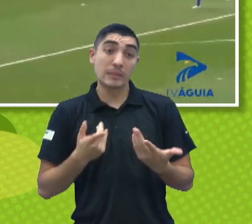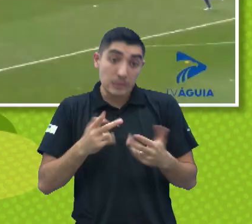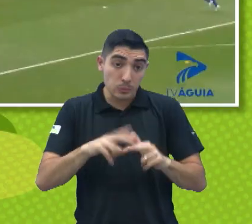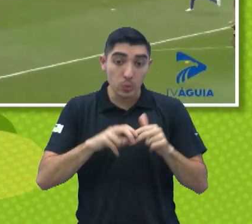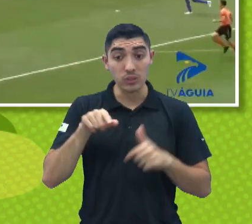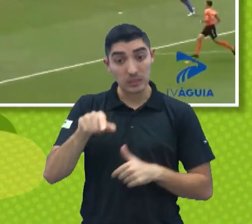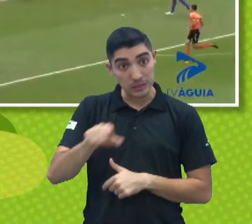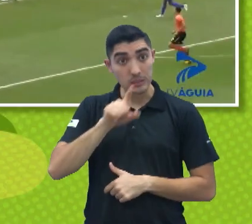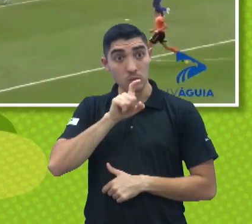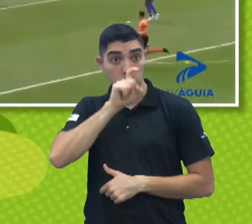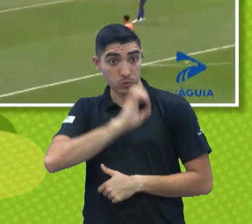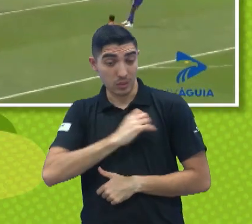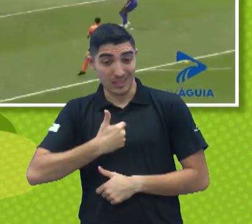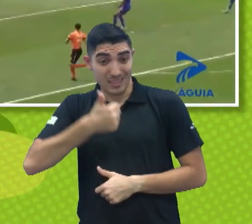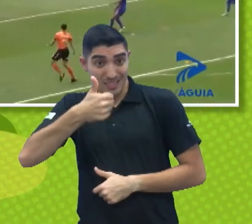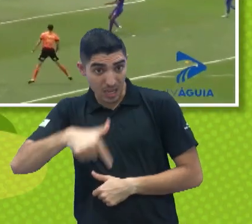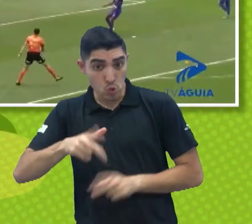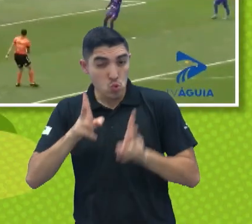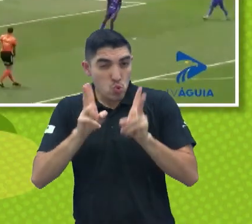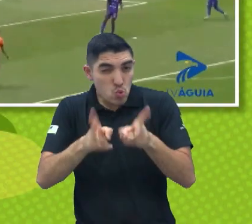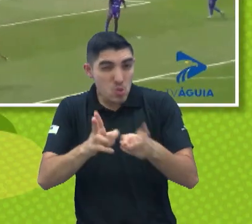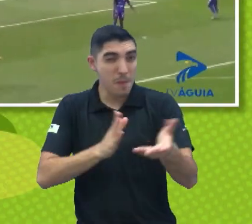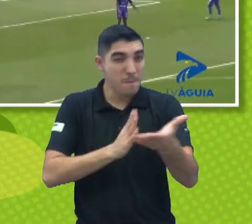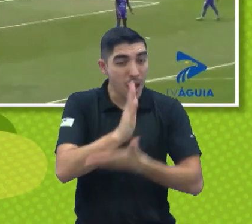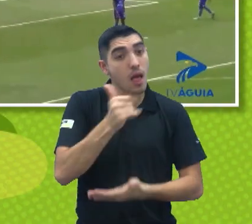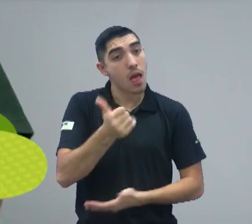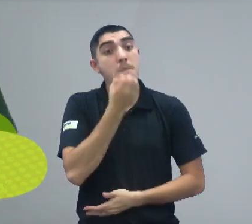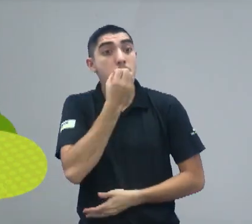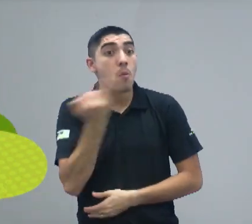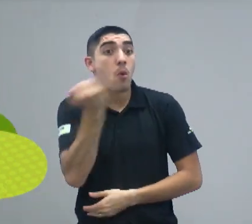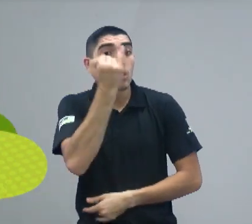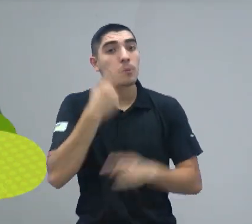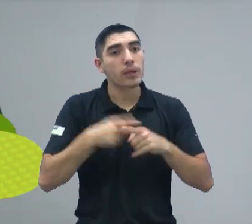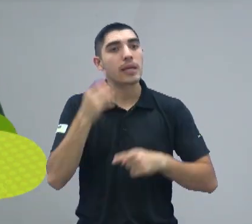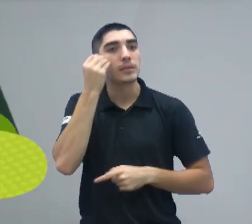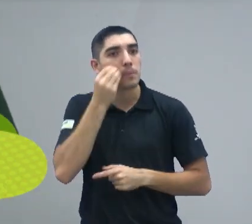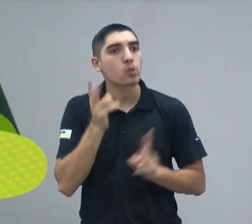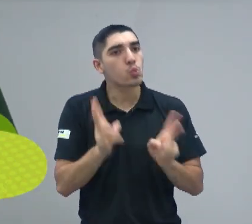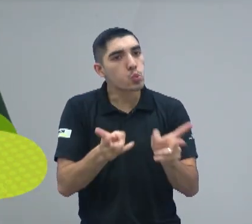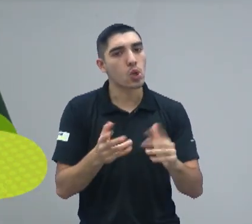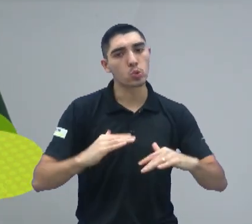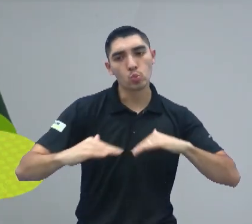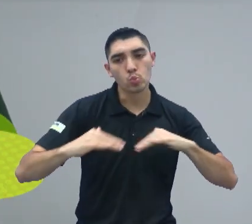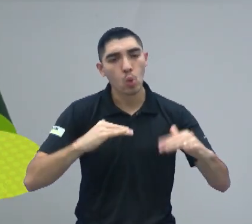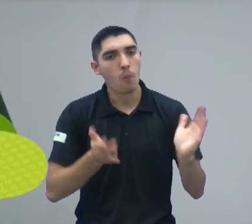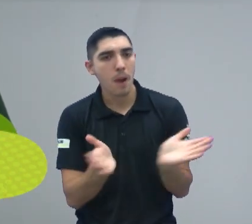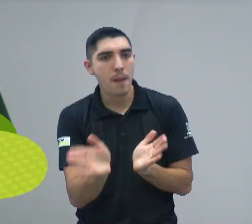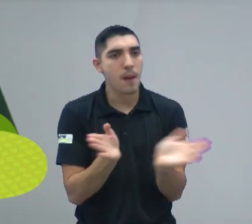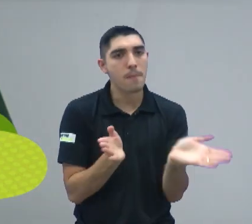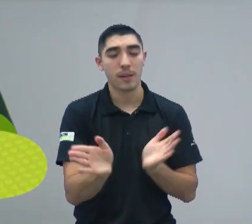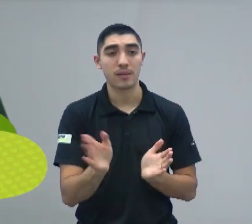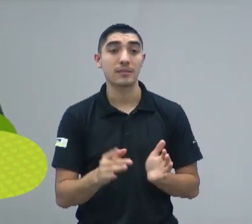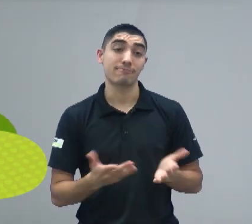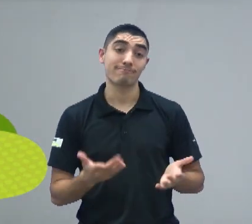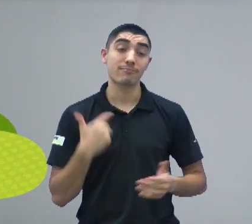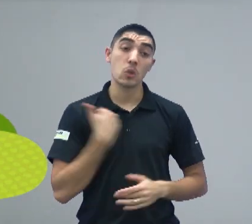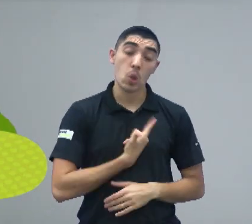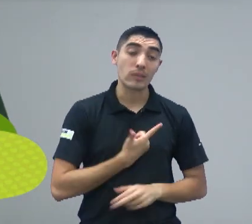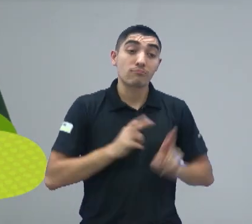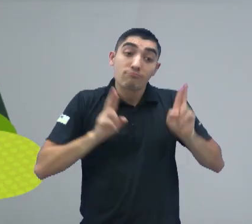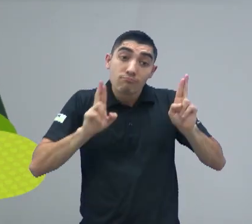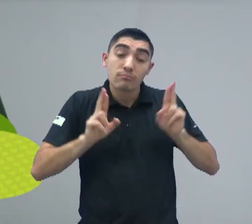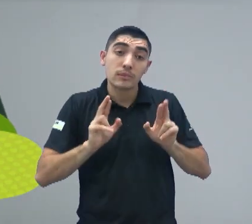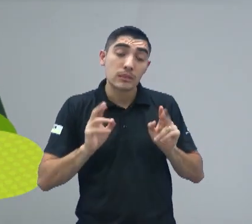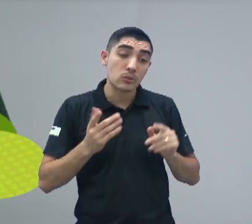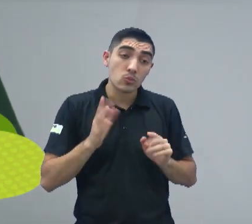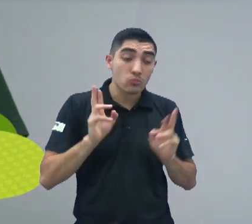para eles é importante para continuar tendo calendário, continuar jogando, continuar se destacando, né? Mas claro que a gente fica na torcida também para que eles